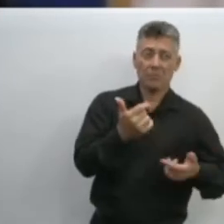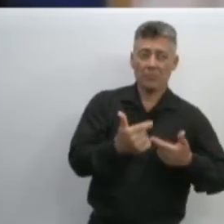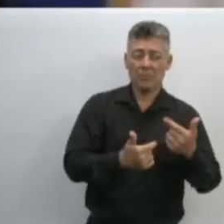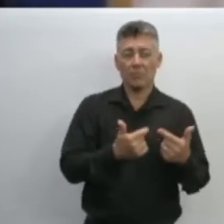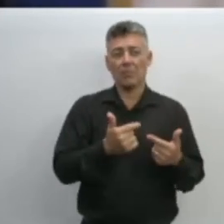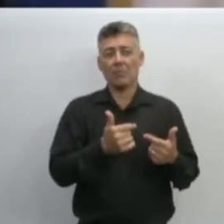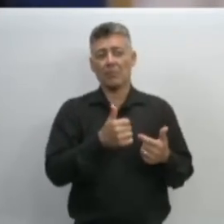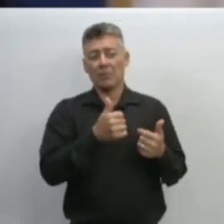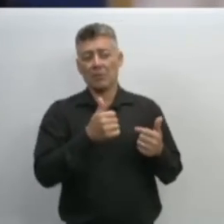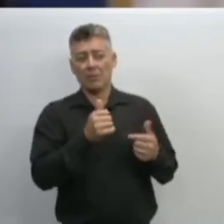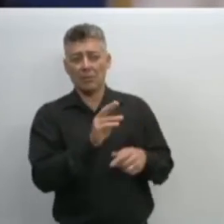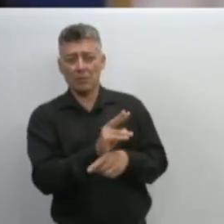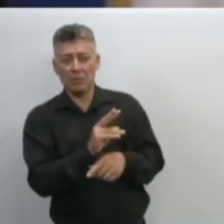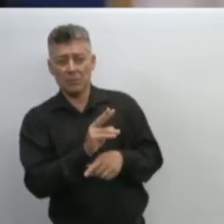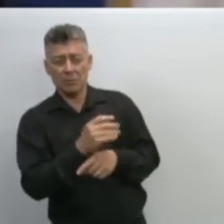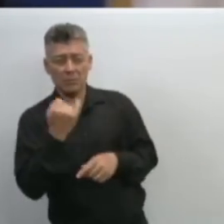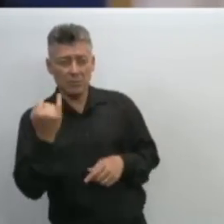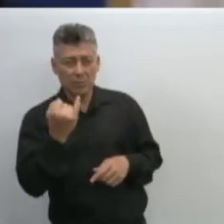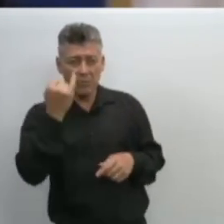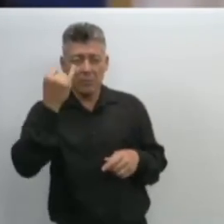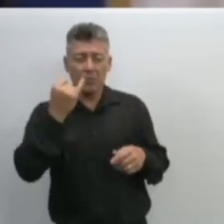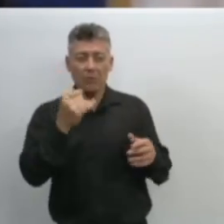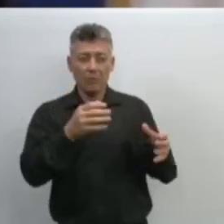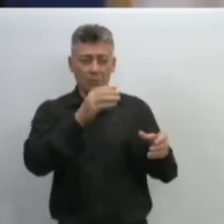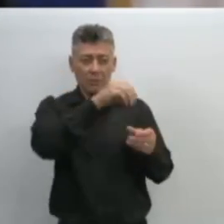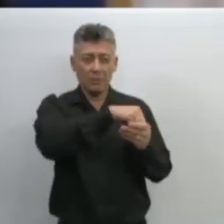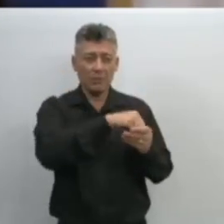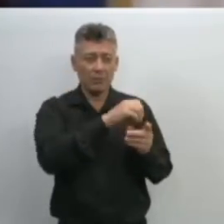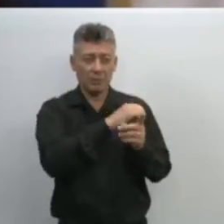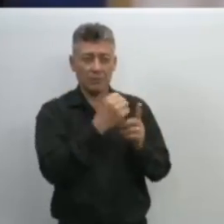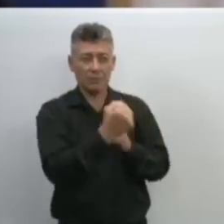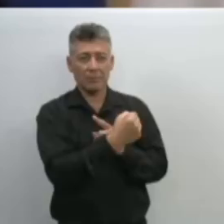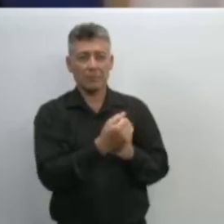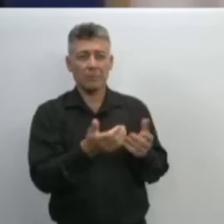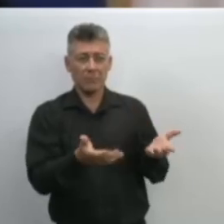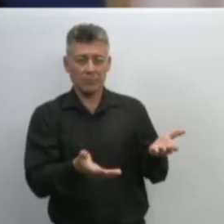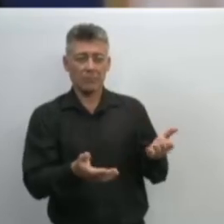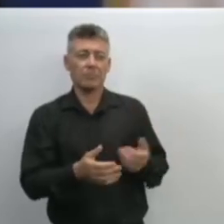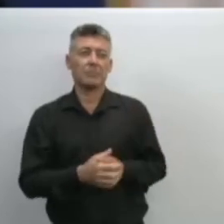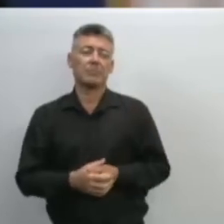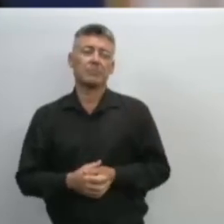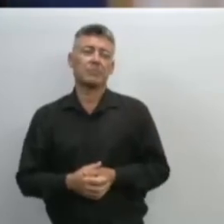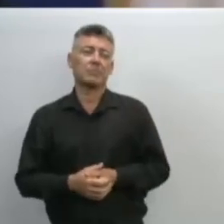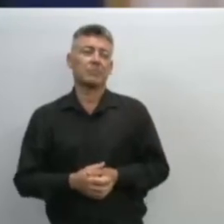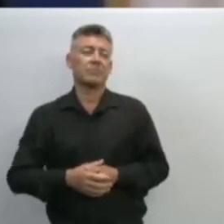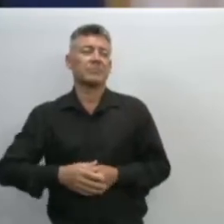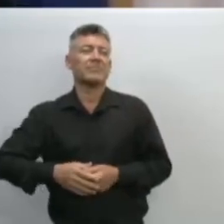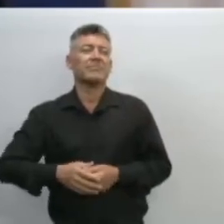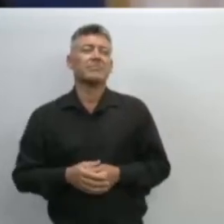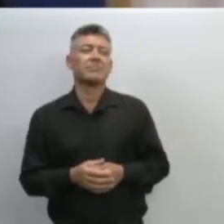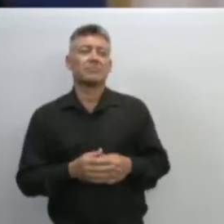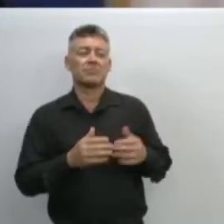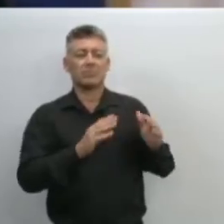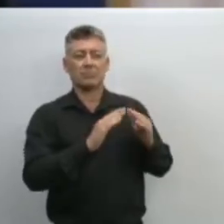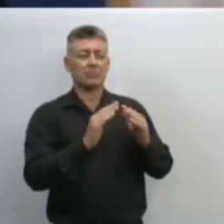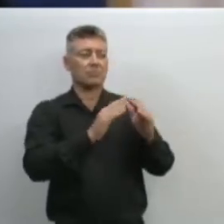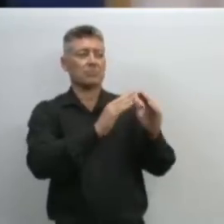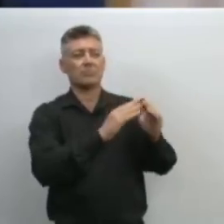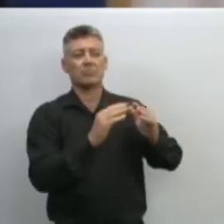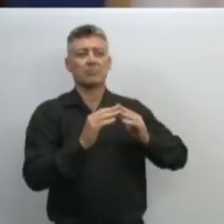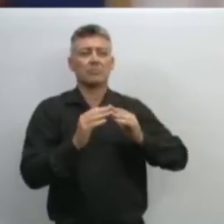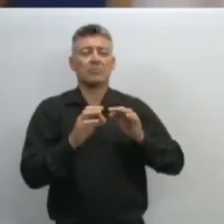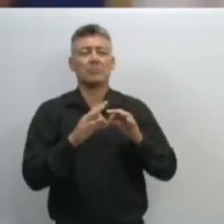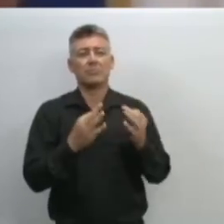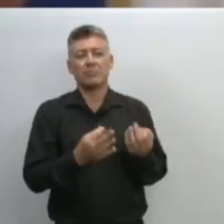trabalhadores tão importante para a sociedade, infelizmente tão invisível, né? Invisível só dentro das nossas casas, das casas das famílias que podem